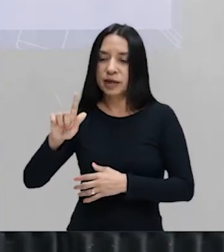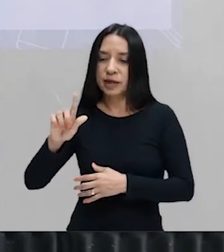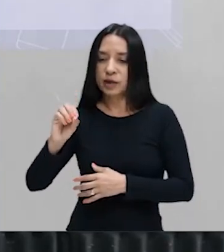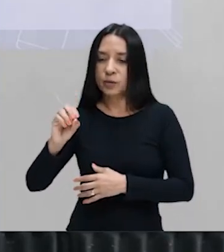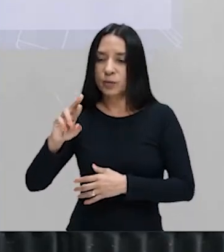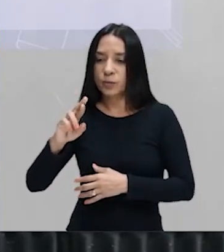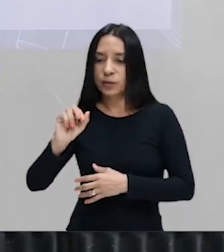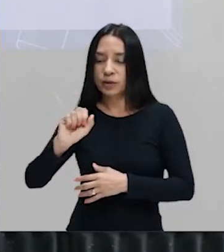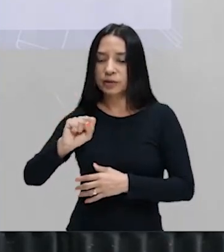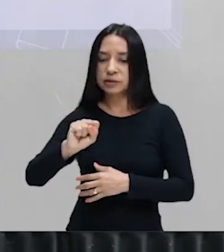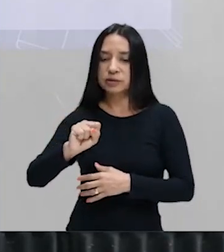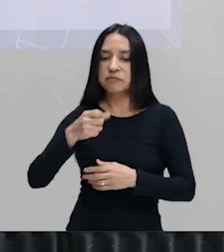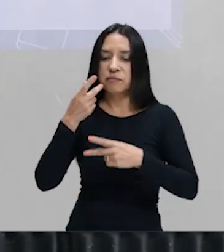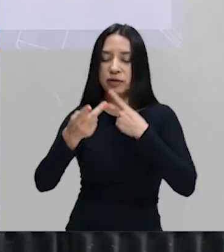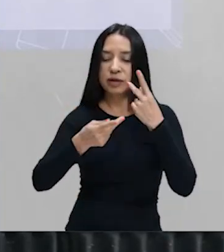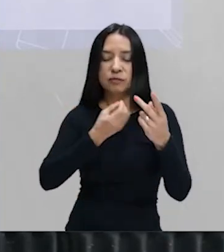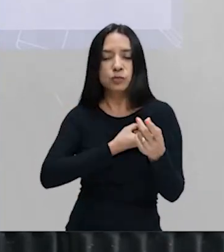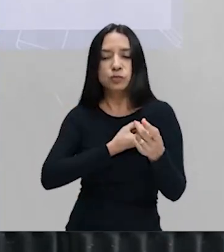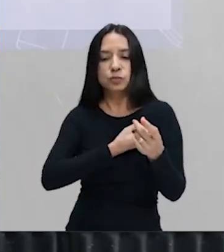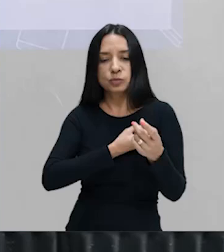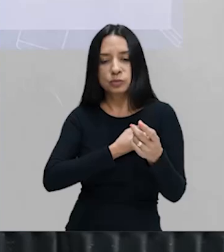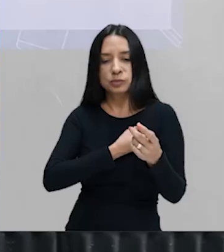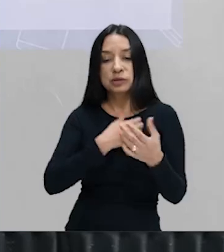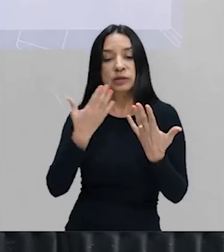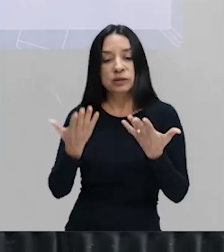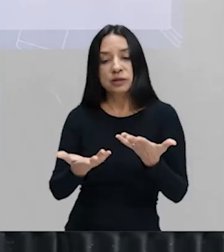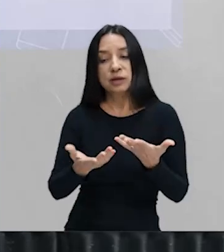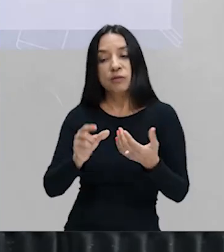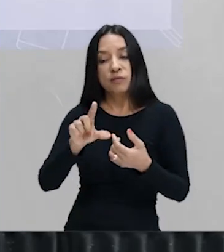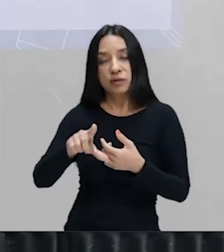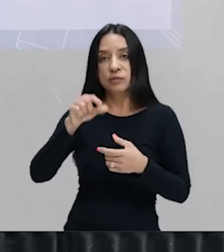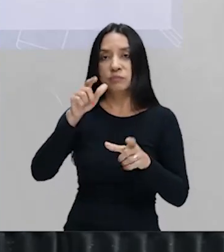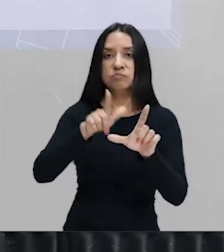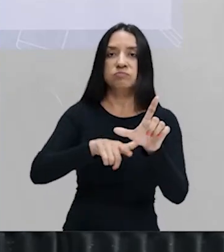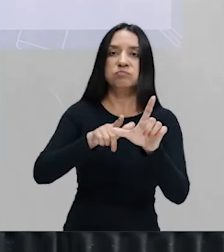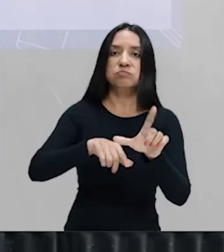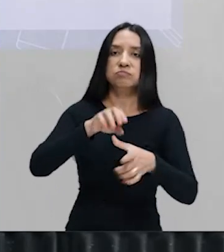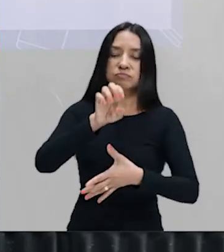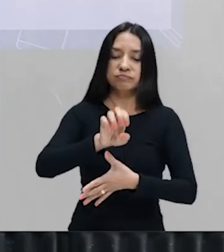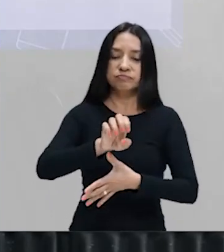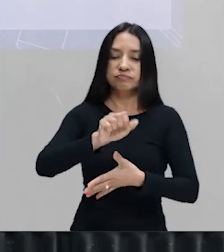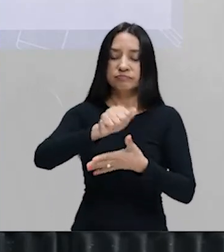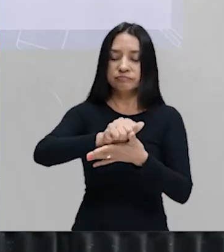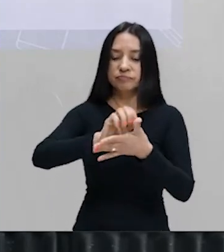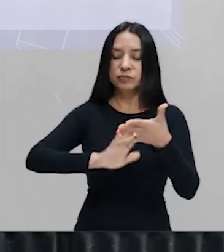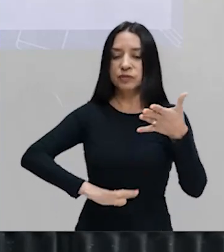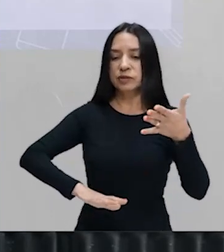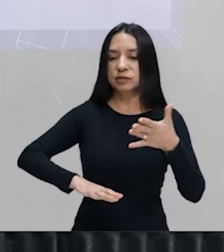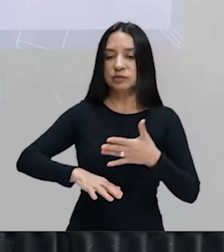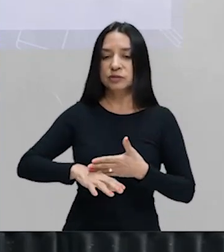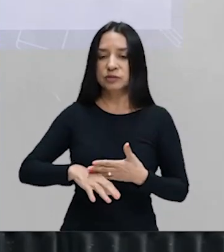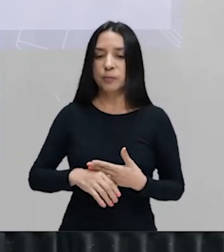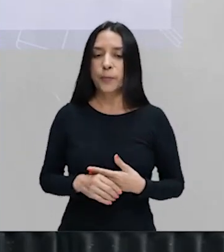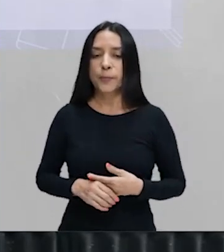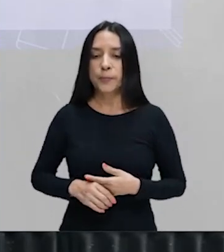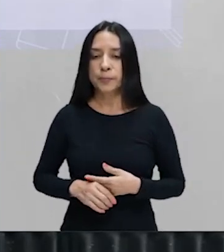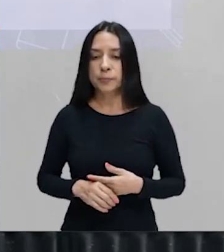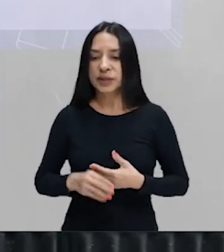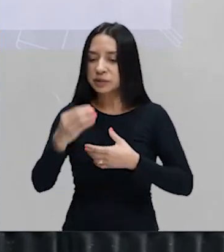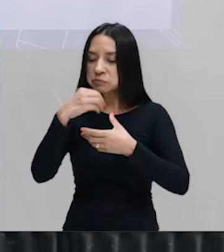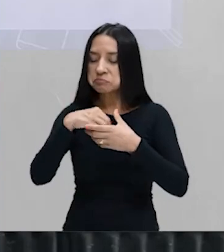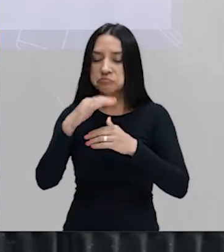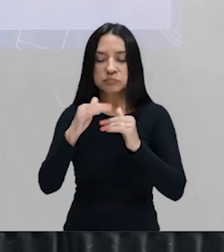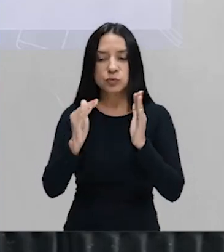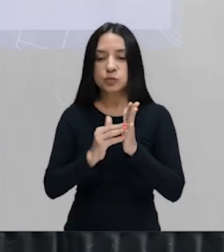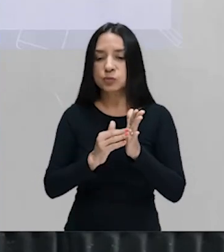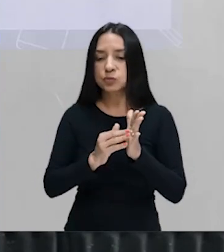a letra E aqui neste exercício, tá? Olha só, respectivamente a essência de tudo estavam